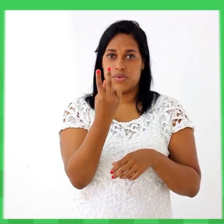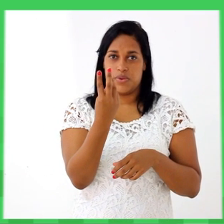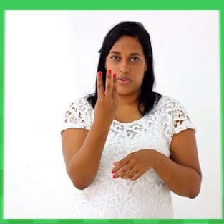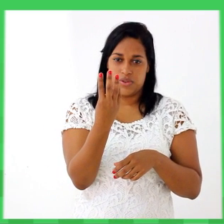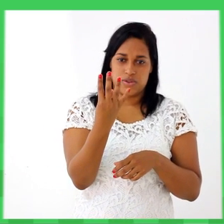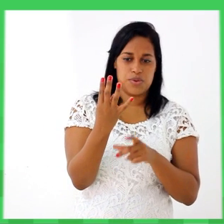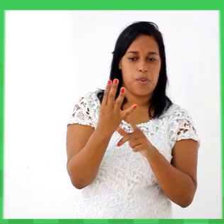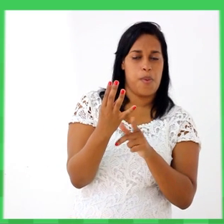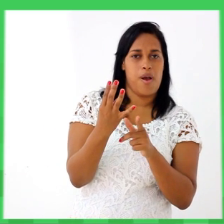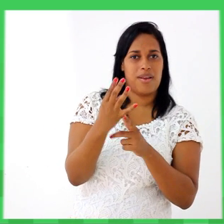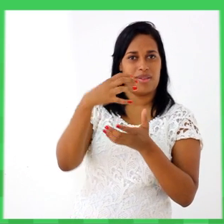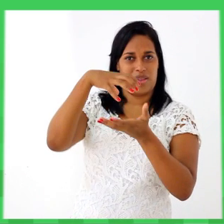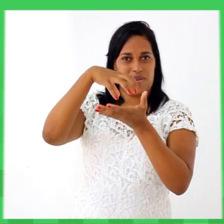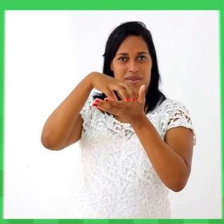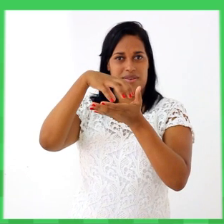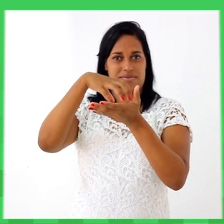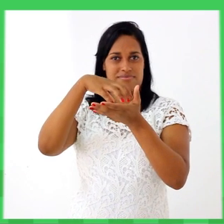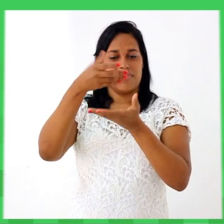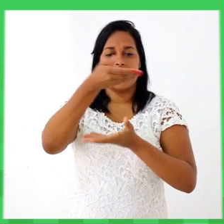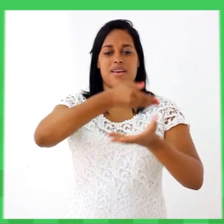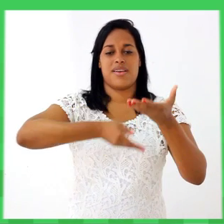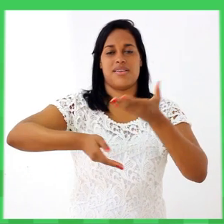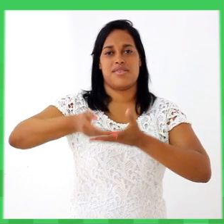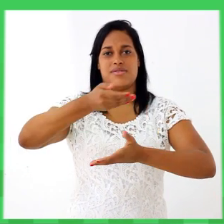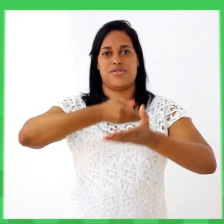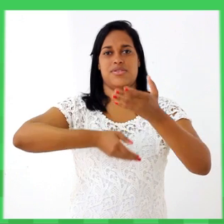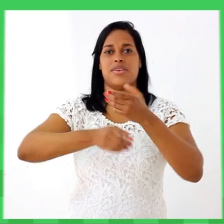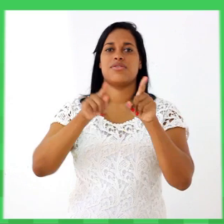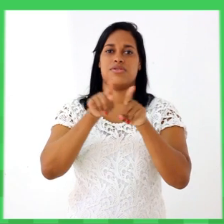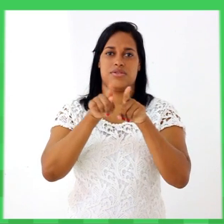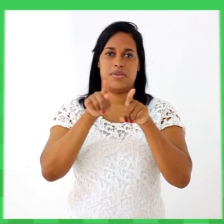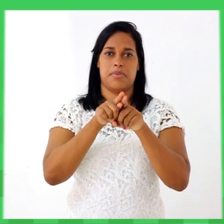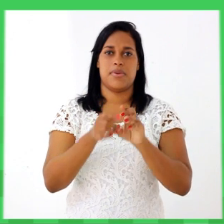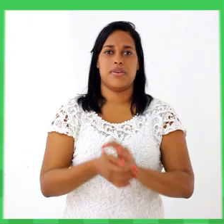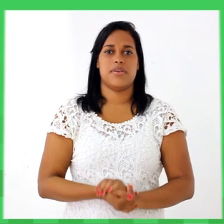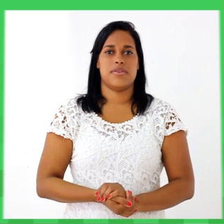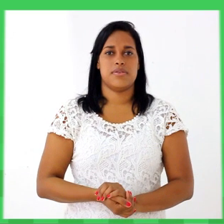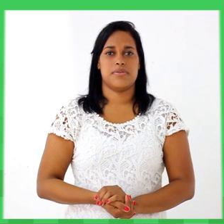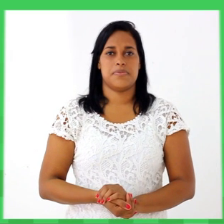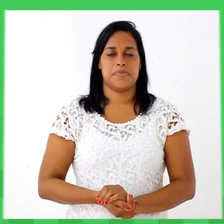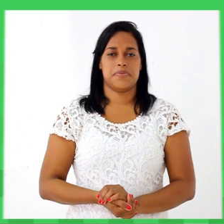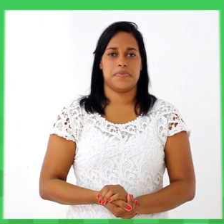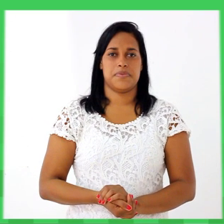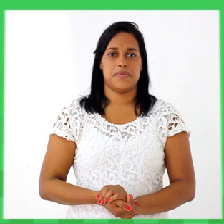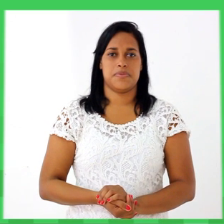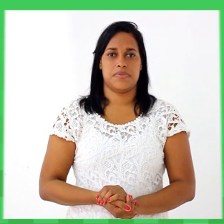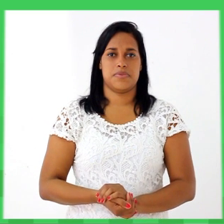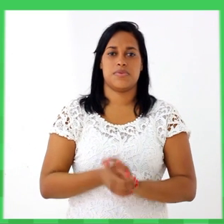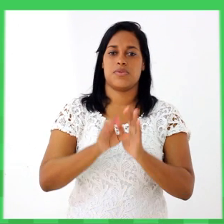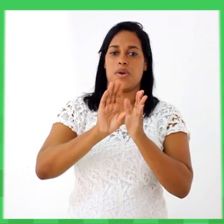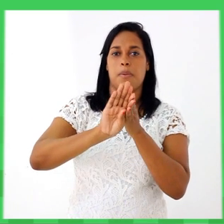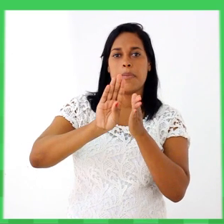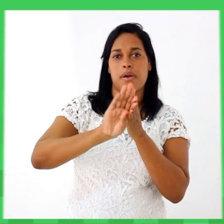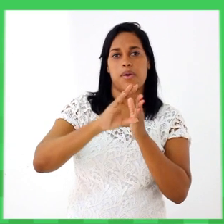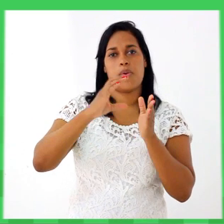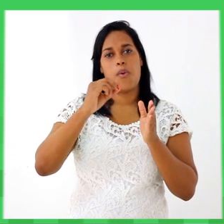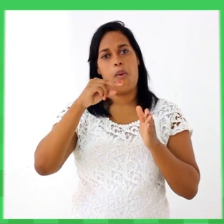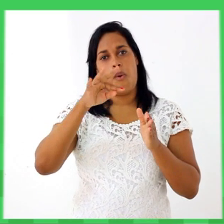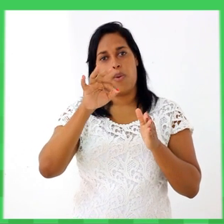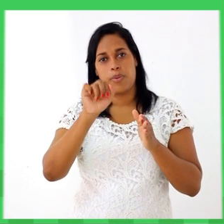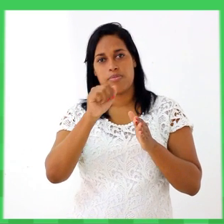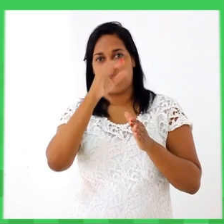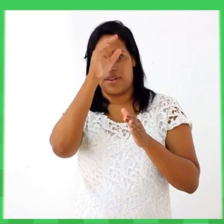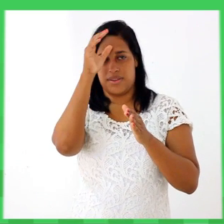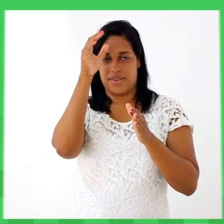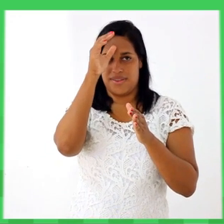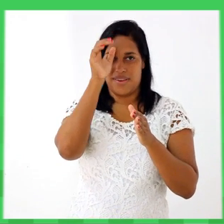4 entidades relacionadas com relacionamentos. As entidades são conta, cliente,